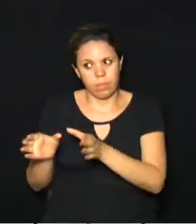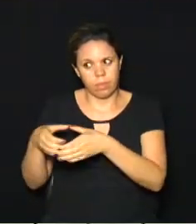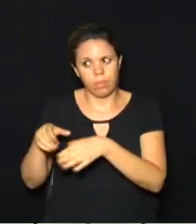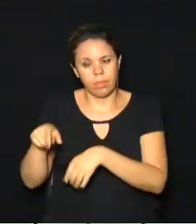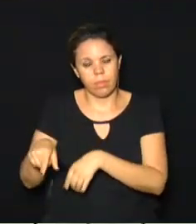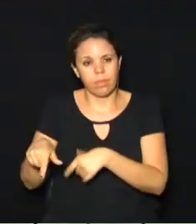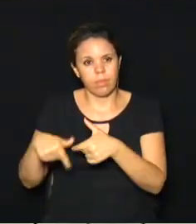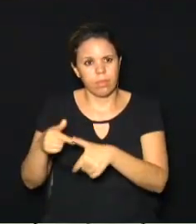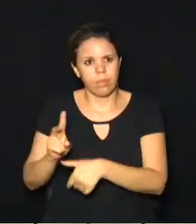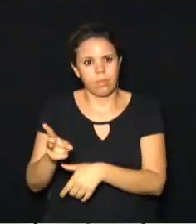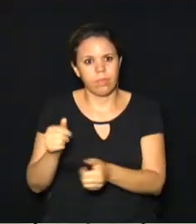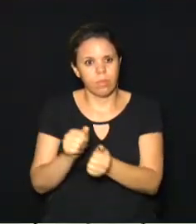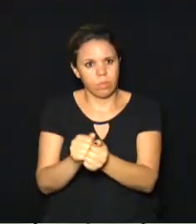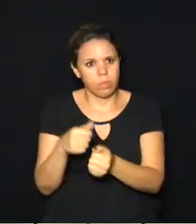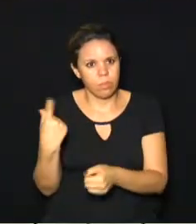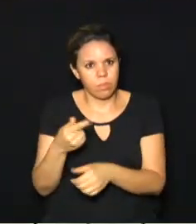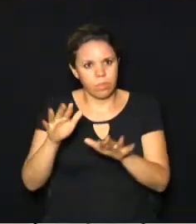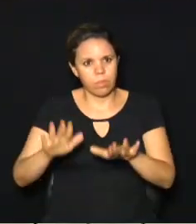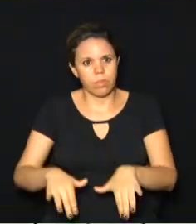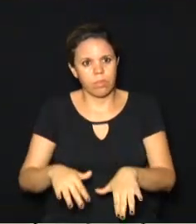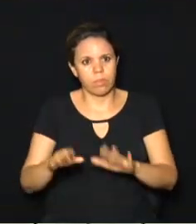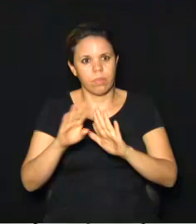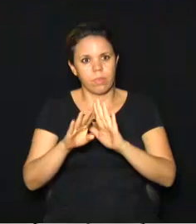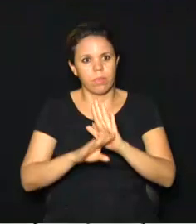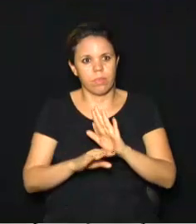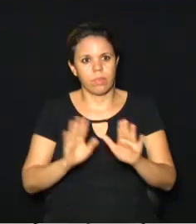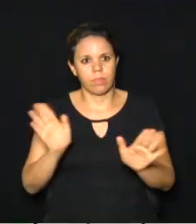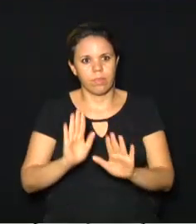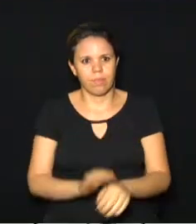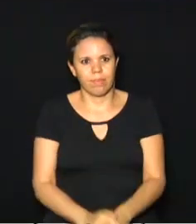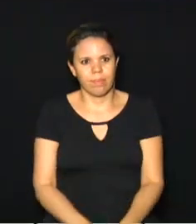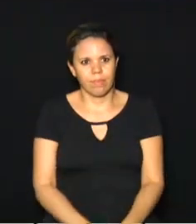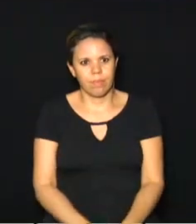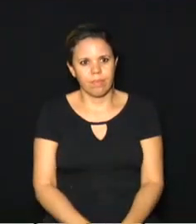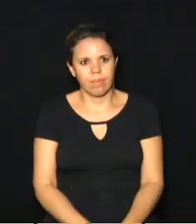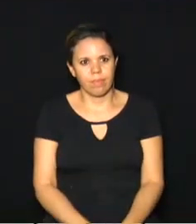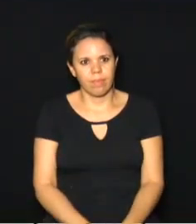Esporte. Continue com a gente, fique com a nossa programação. Até mais.